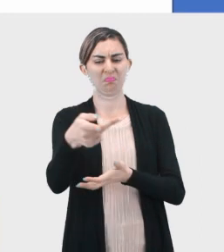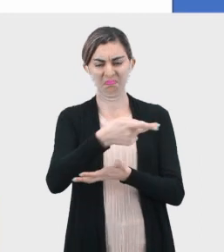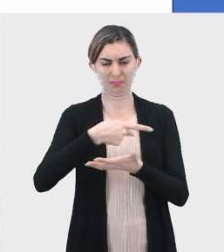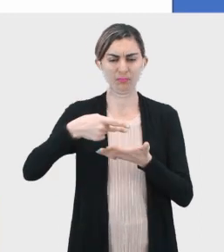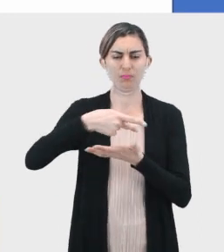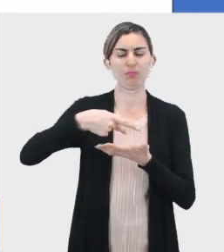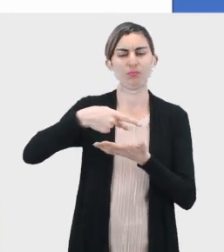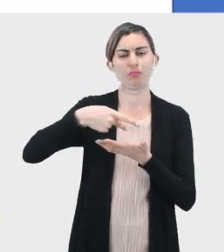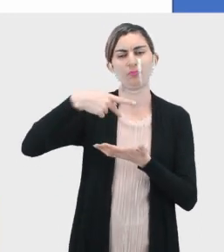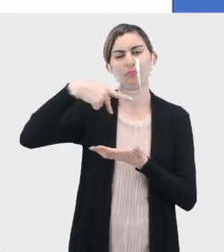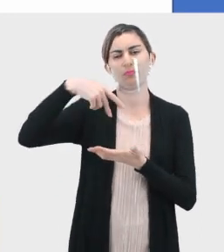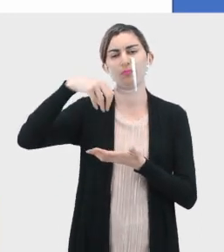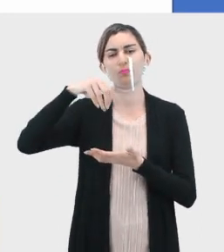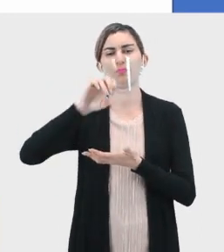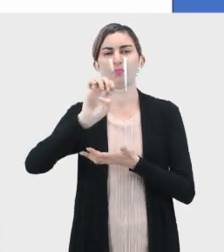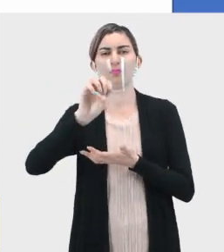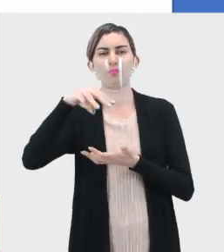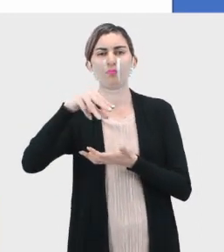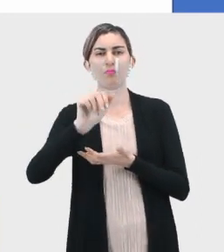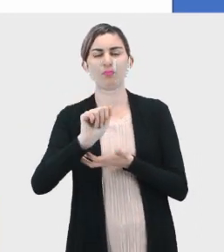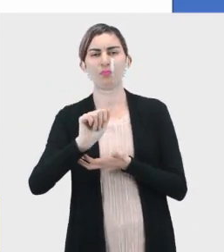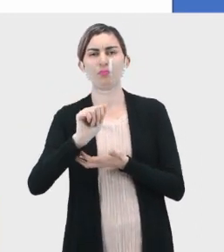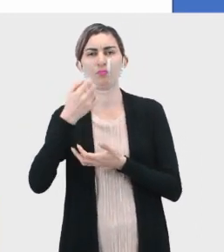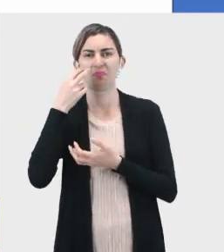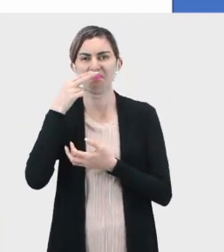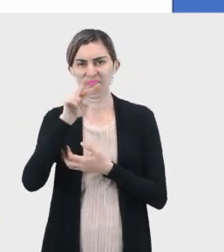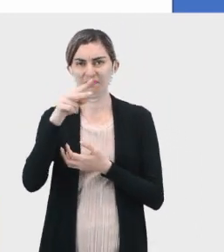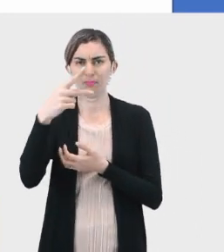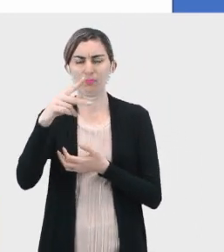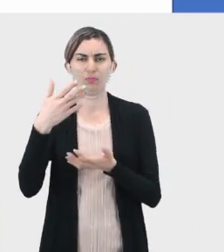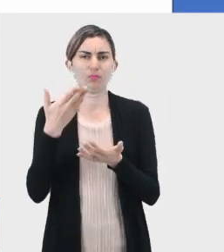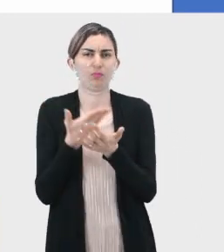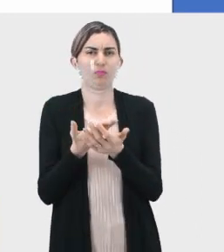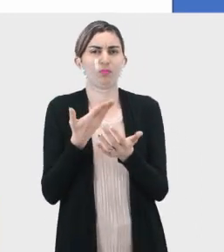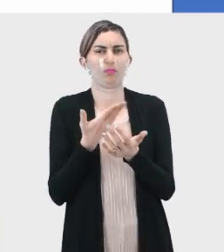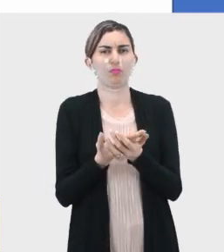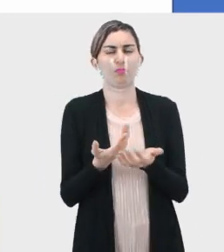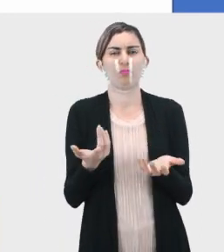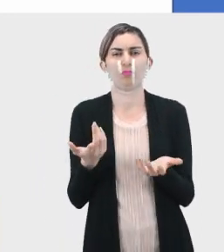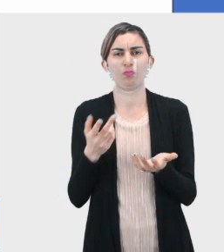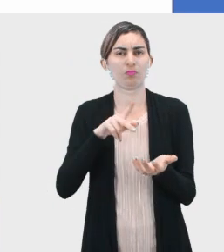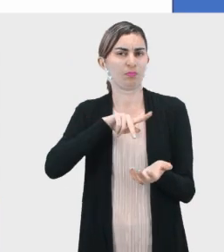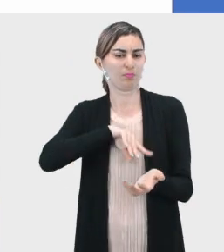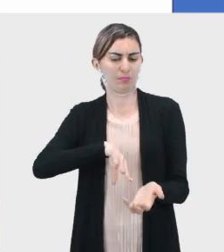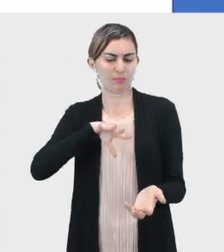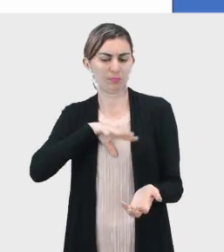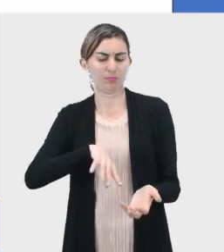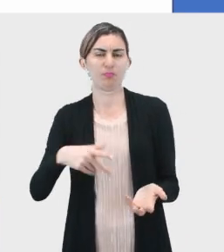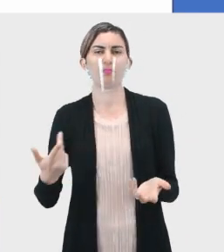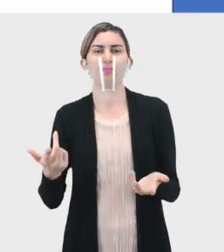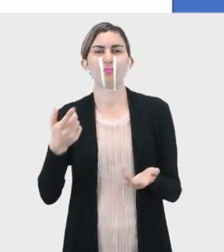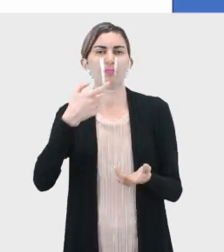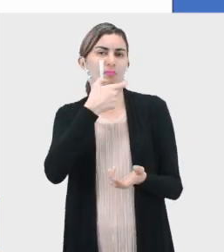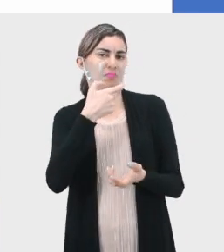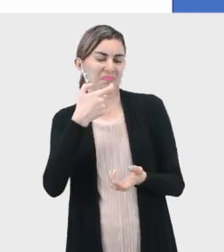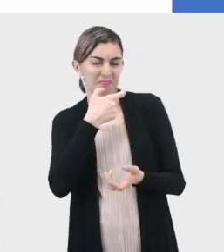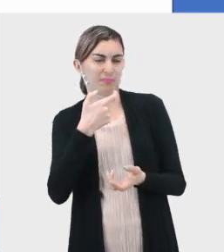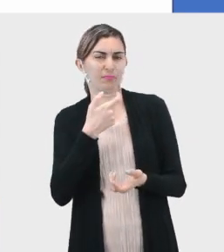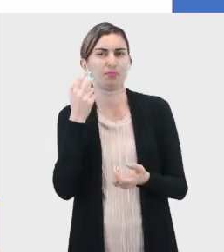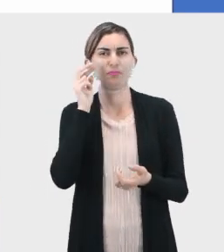O que é um poema, né? Você já deve ter visto na sua aula de português ou até mesmo de